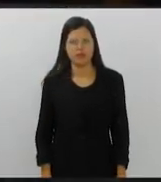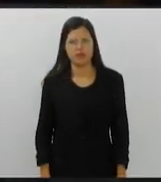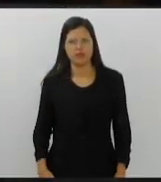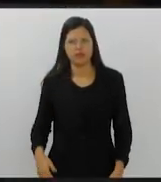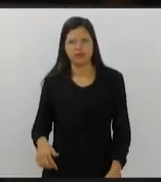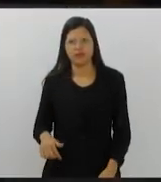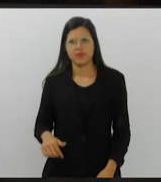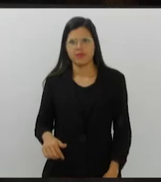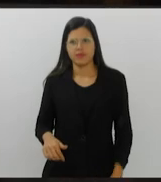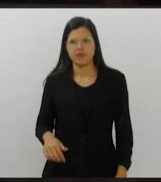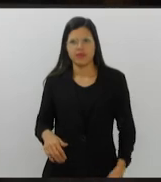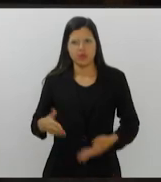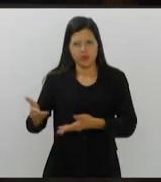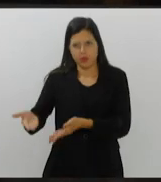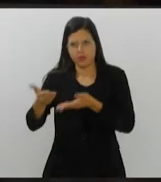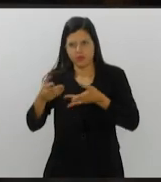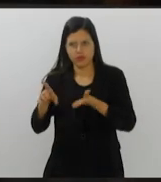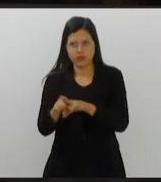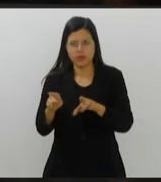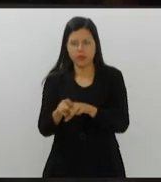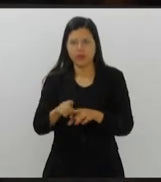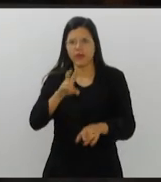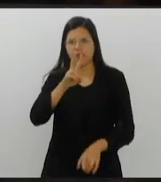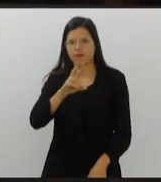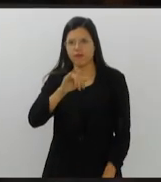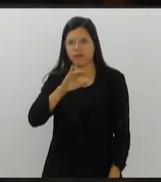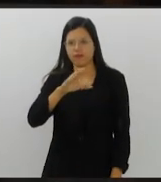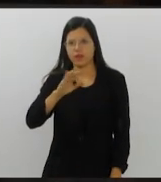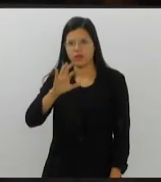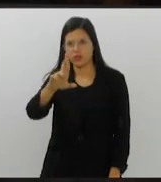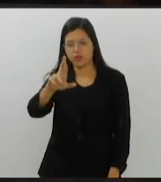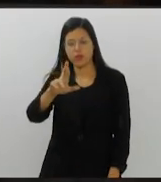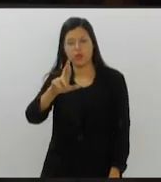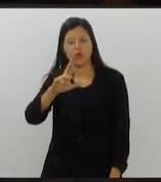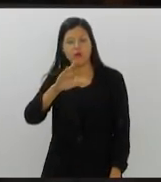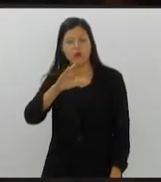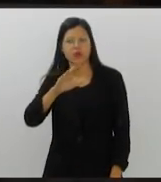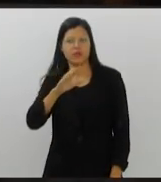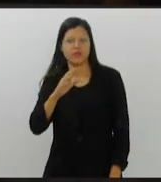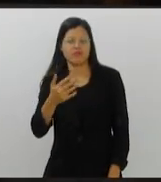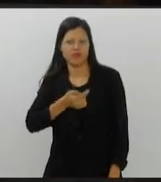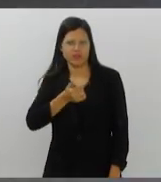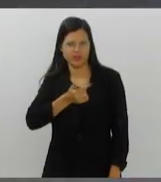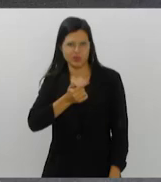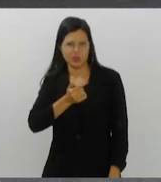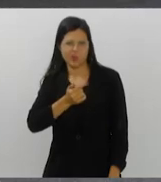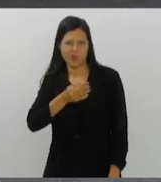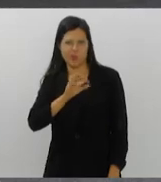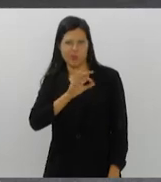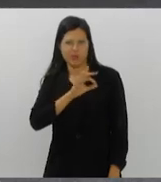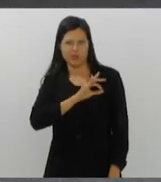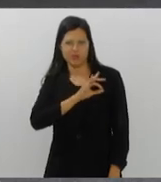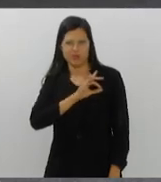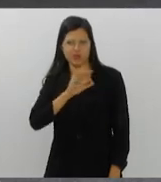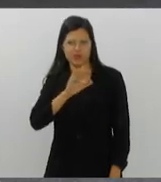Convido também o senhor Victor César Rosário Silva, segundo sargento da Polícia Militar do Estado do Rio de